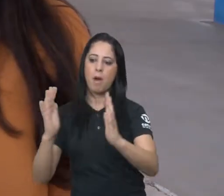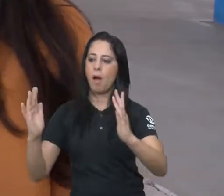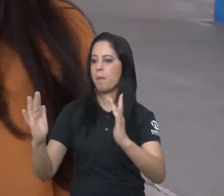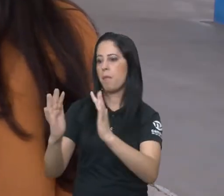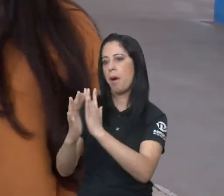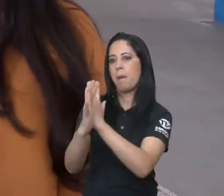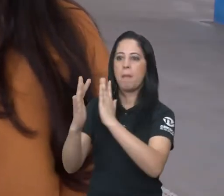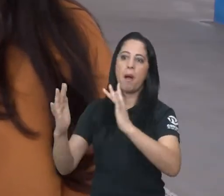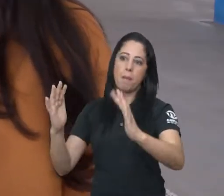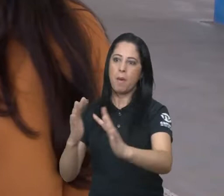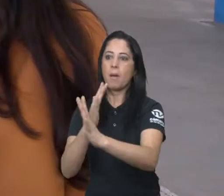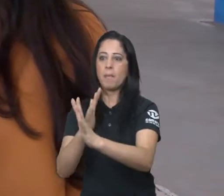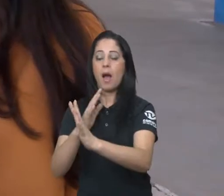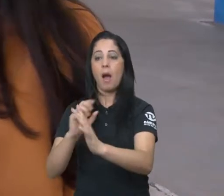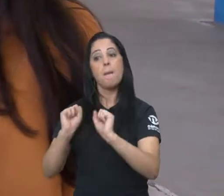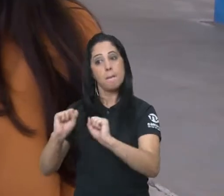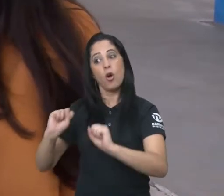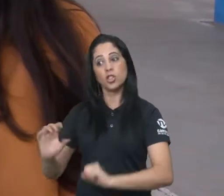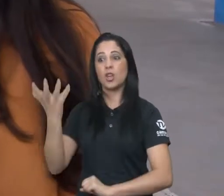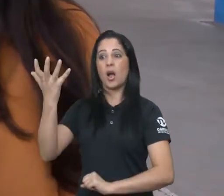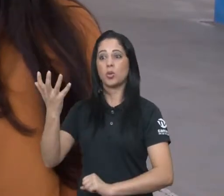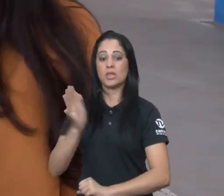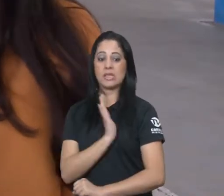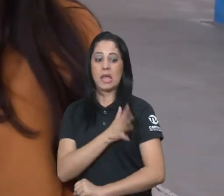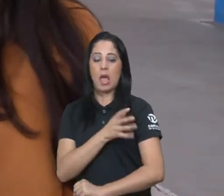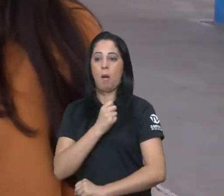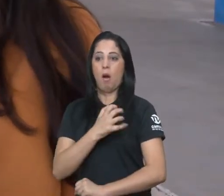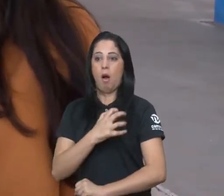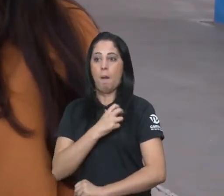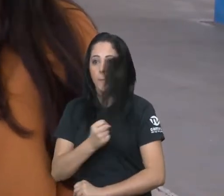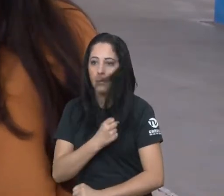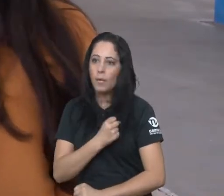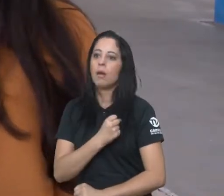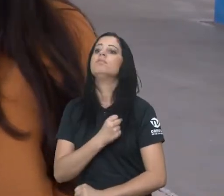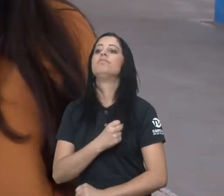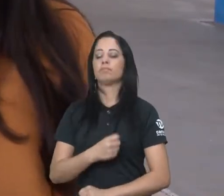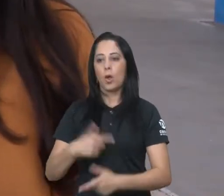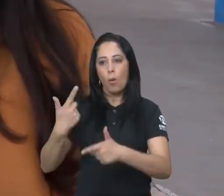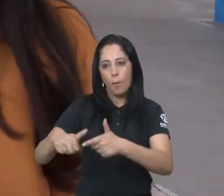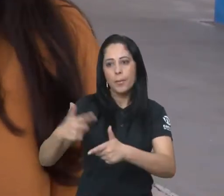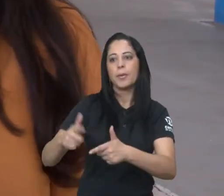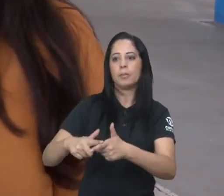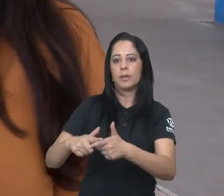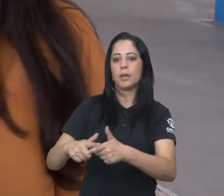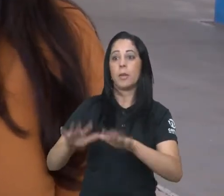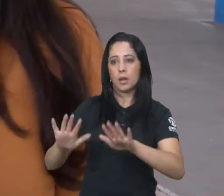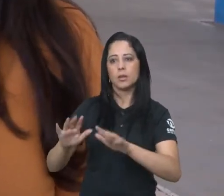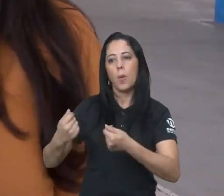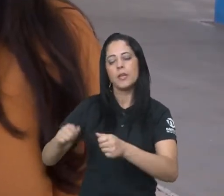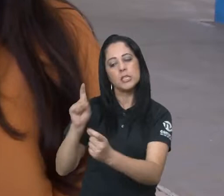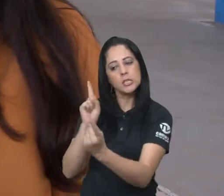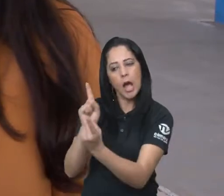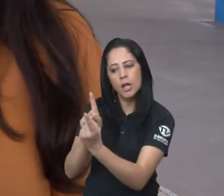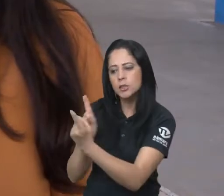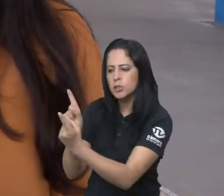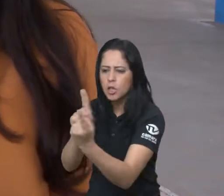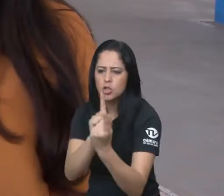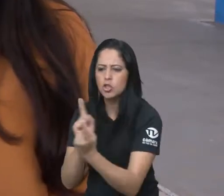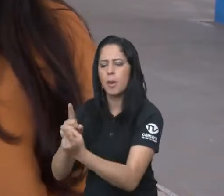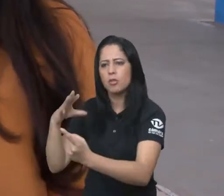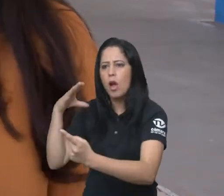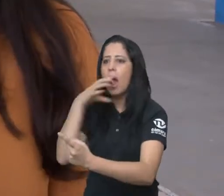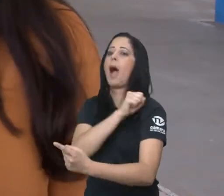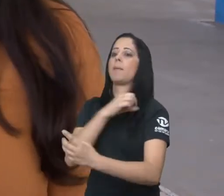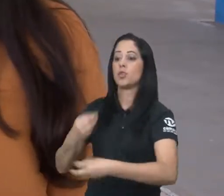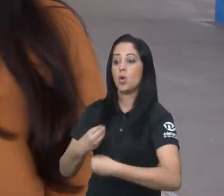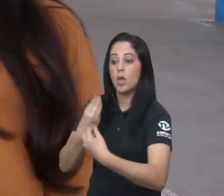estão dispersas em todo o município, podendo auxiliar e muito nessa tempo-resposta